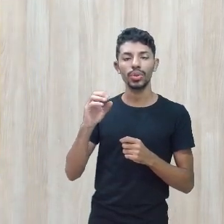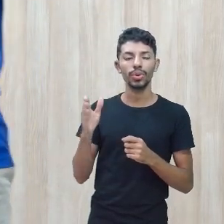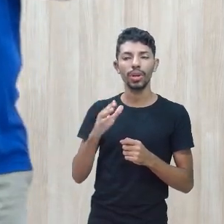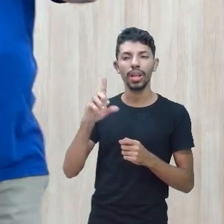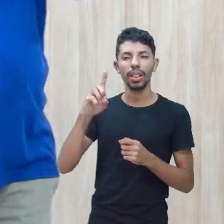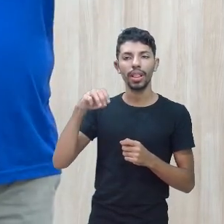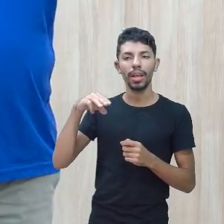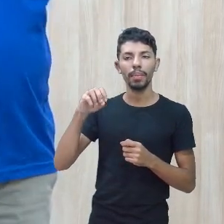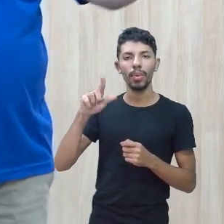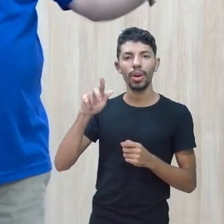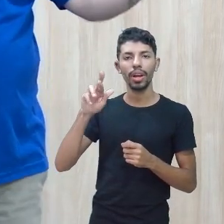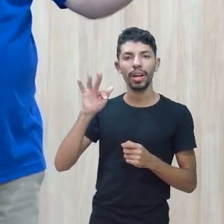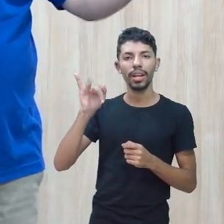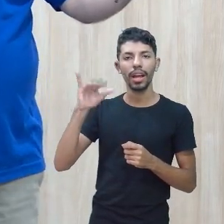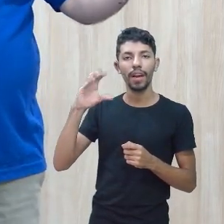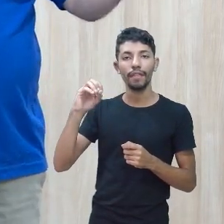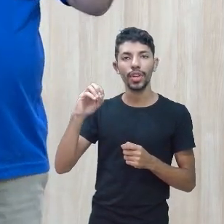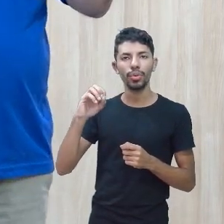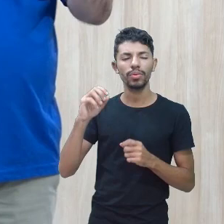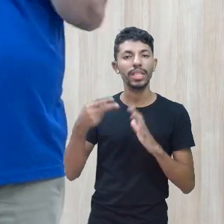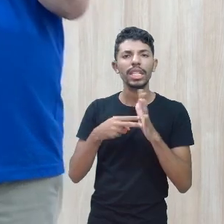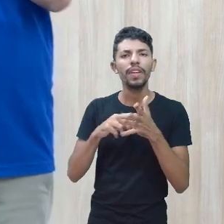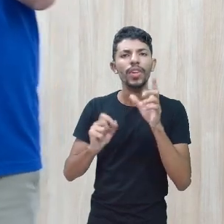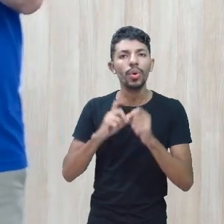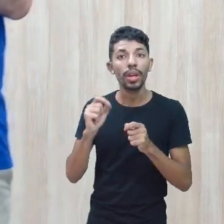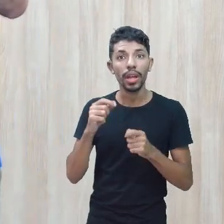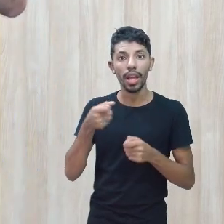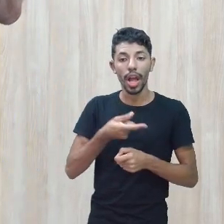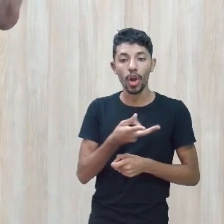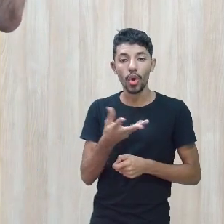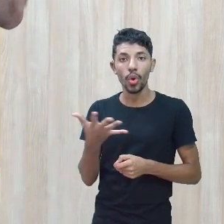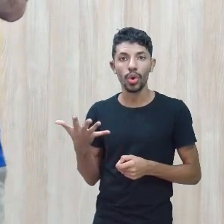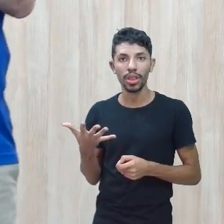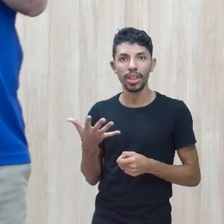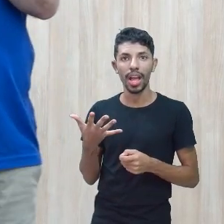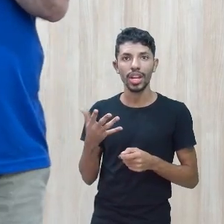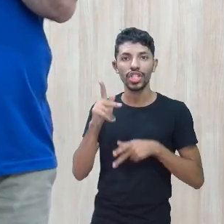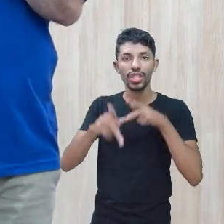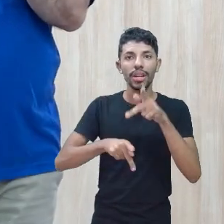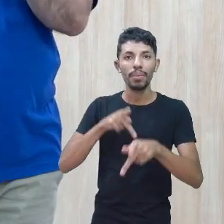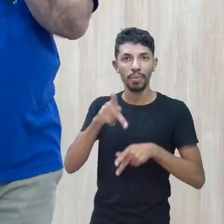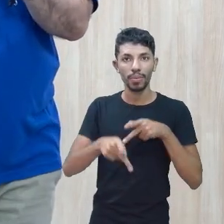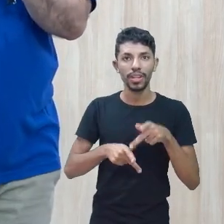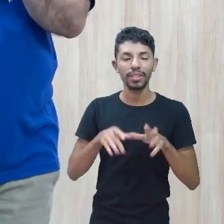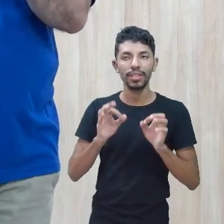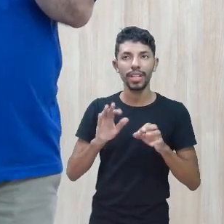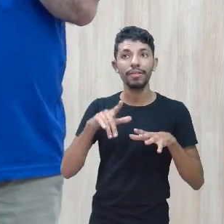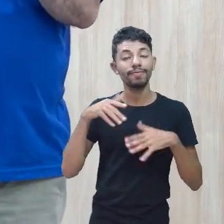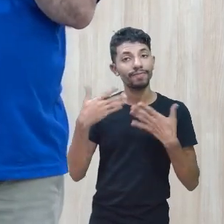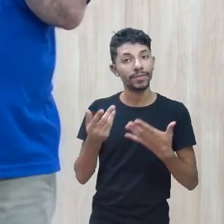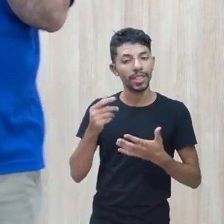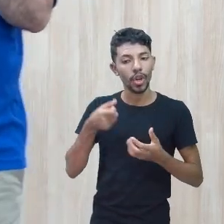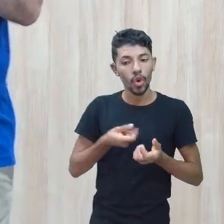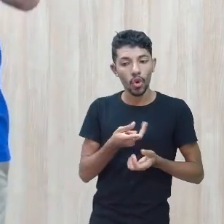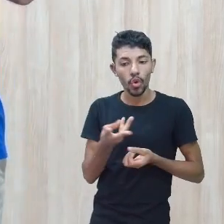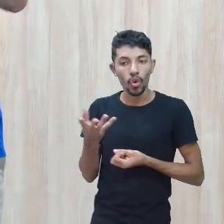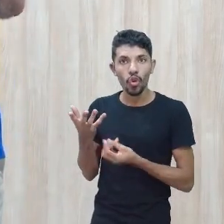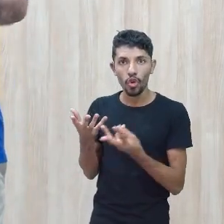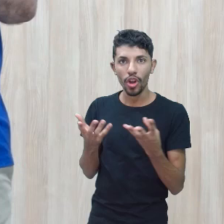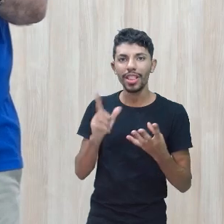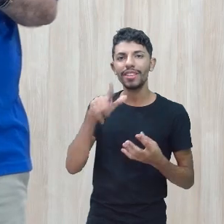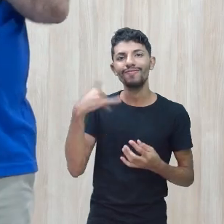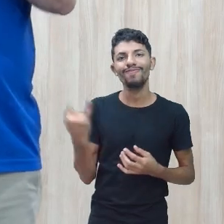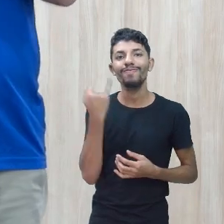É a contagem da população. Então, essa contagem, ela é importante